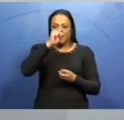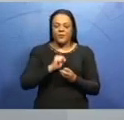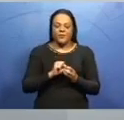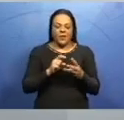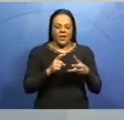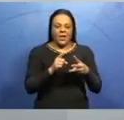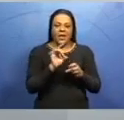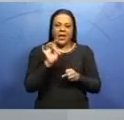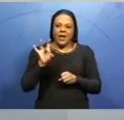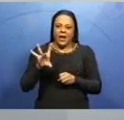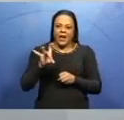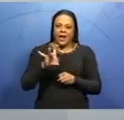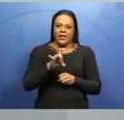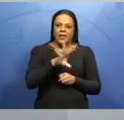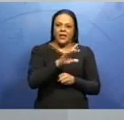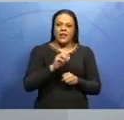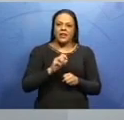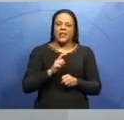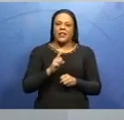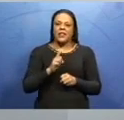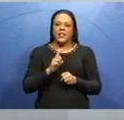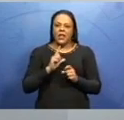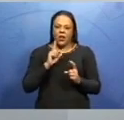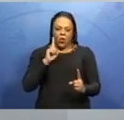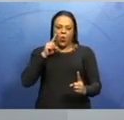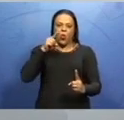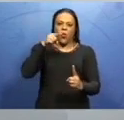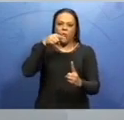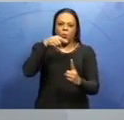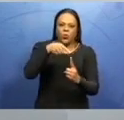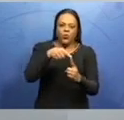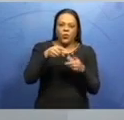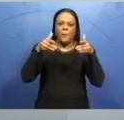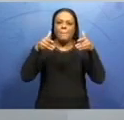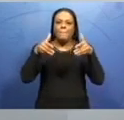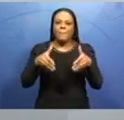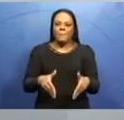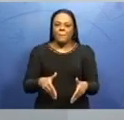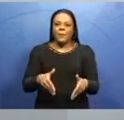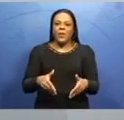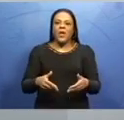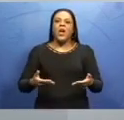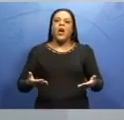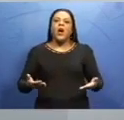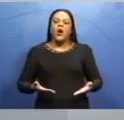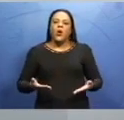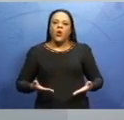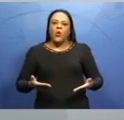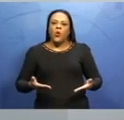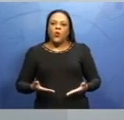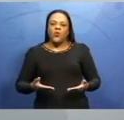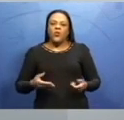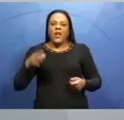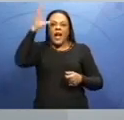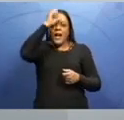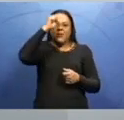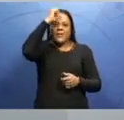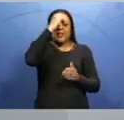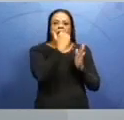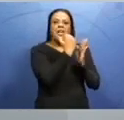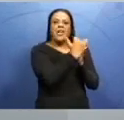sua estrutura e a sua finalidade específica. Hoje nós vamos rever um pouco sobre a receita